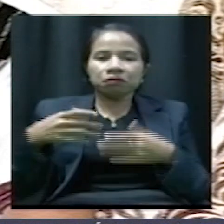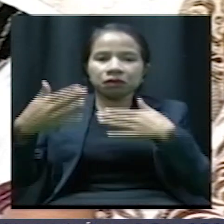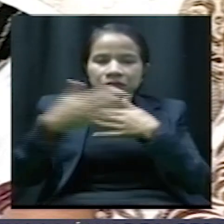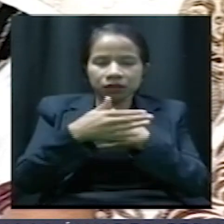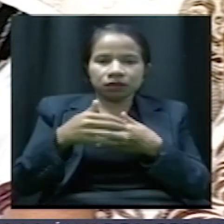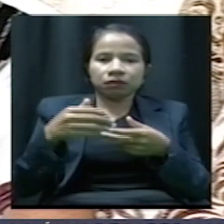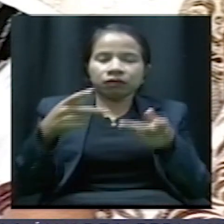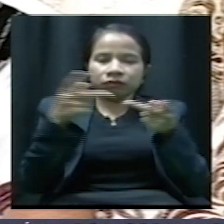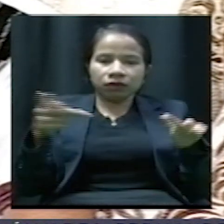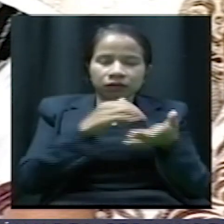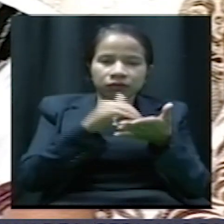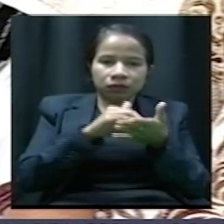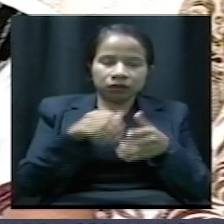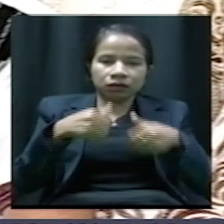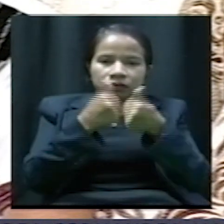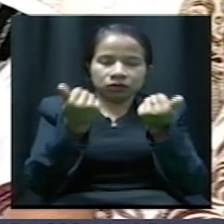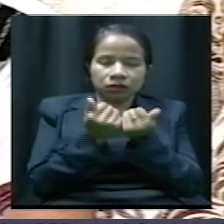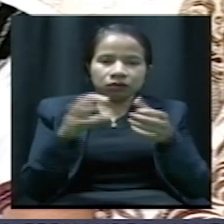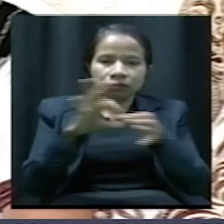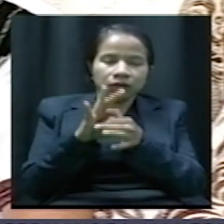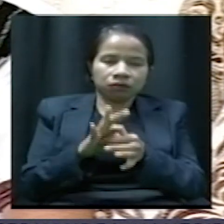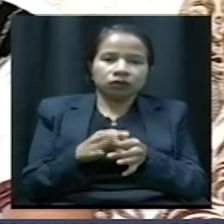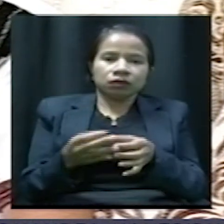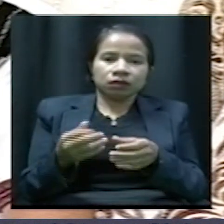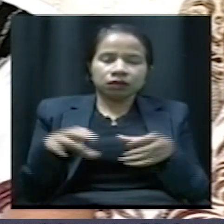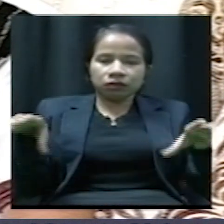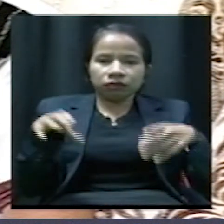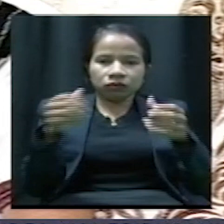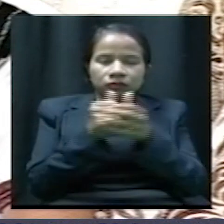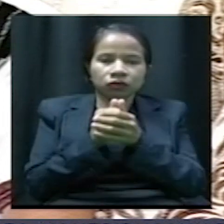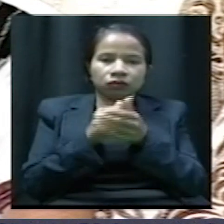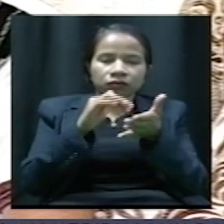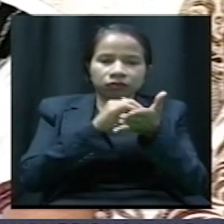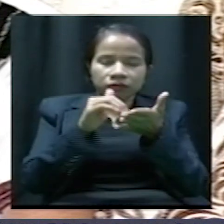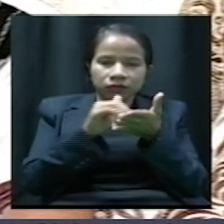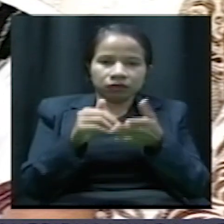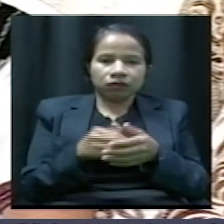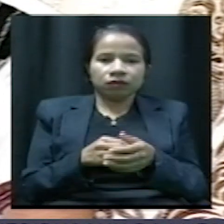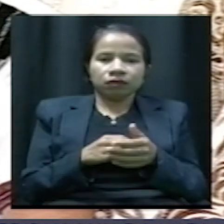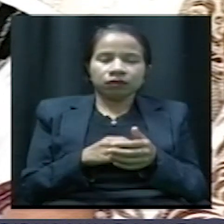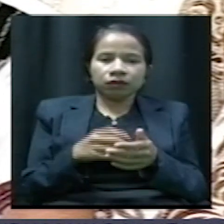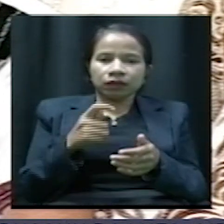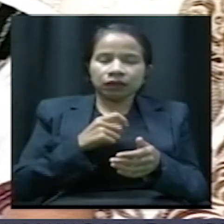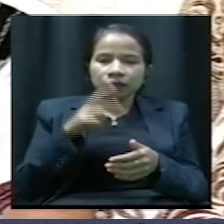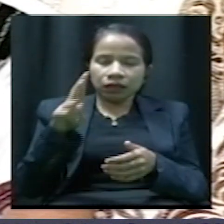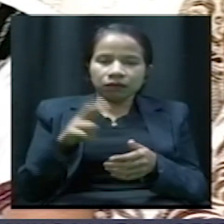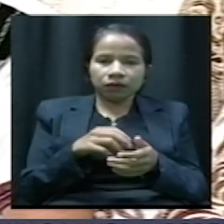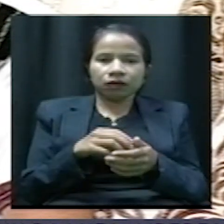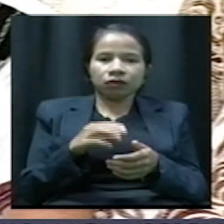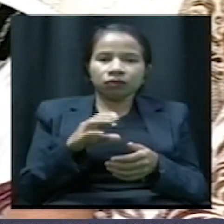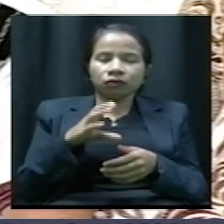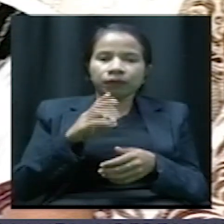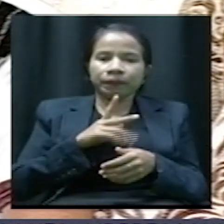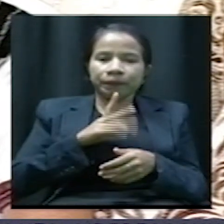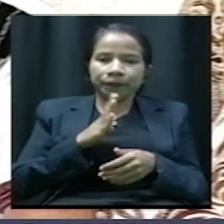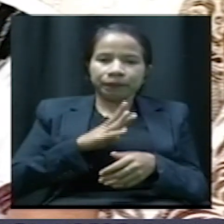besikan ba centro formação sira asusang hone membro sira iha kooperasaun dia ko centro formação tibar senai bekora ni centro formação sira